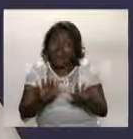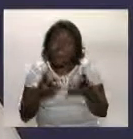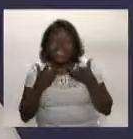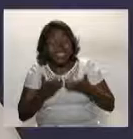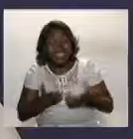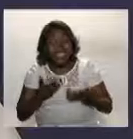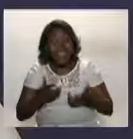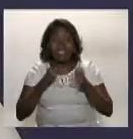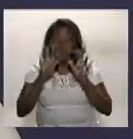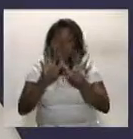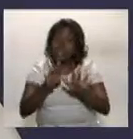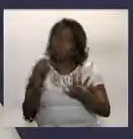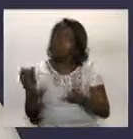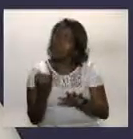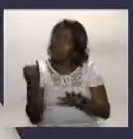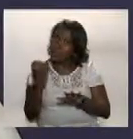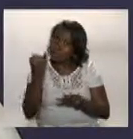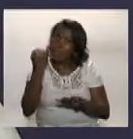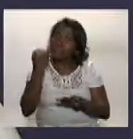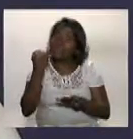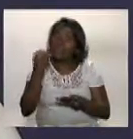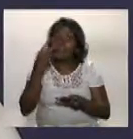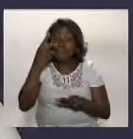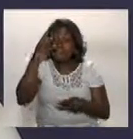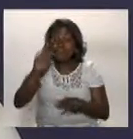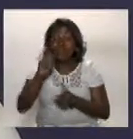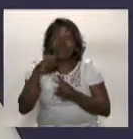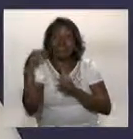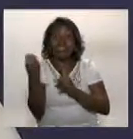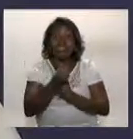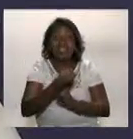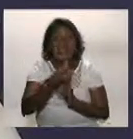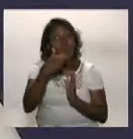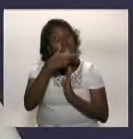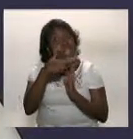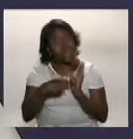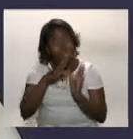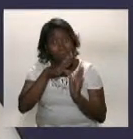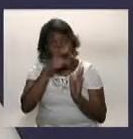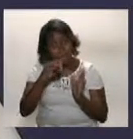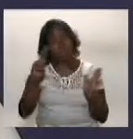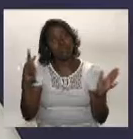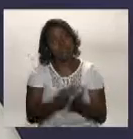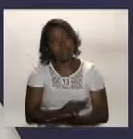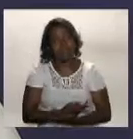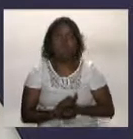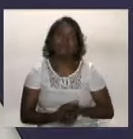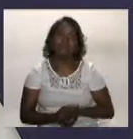autor, esclarecer o fato, encaminha aquelas informações para a Polícia Militar